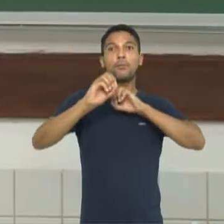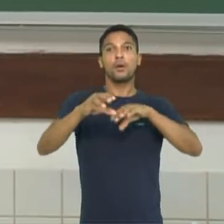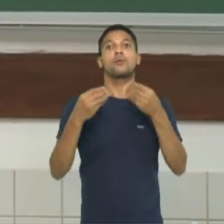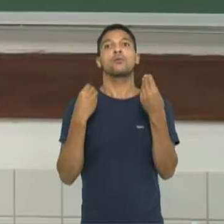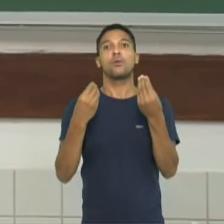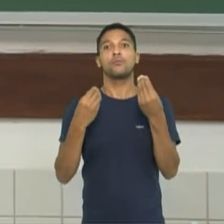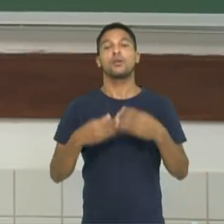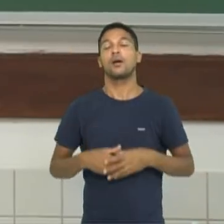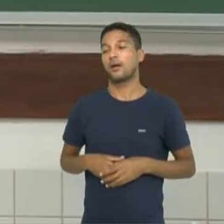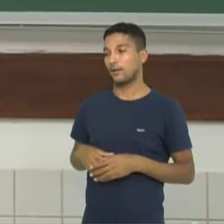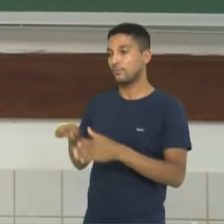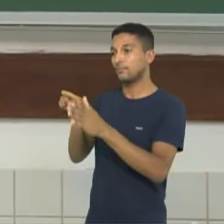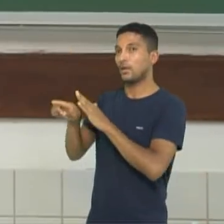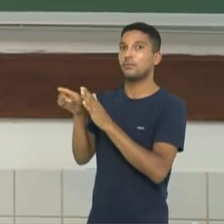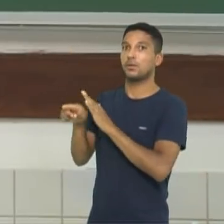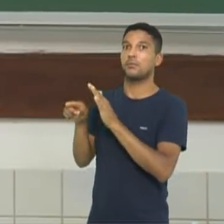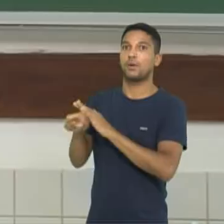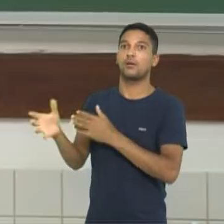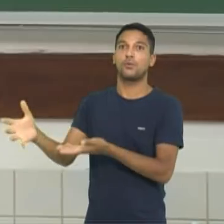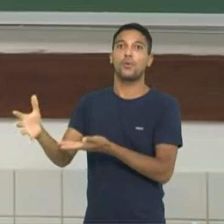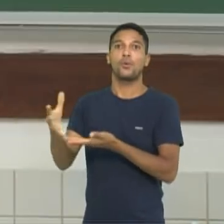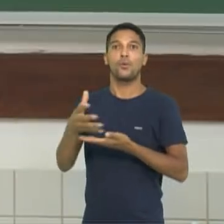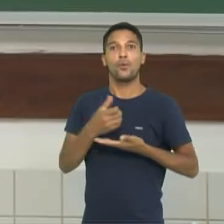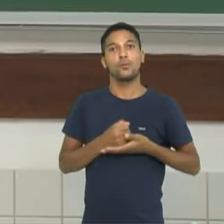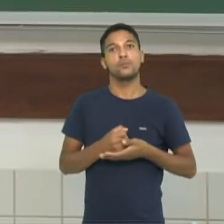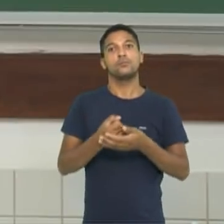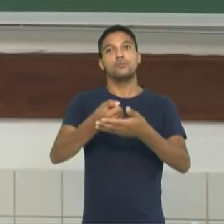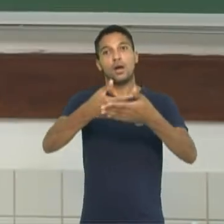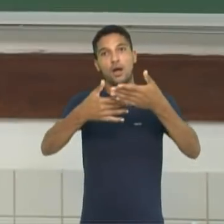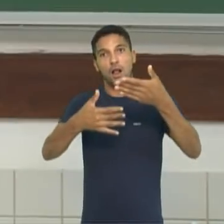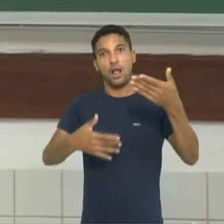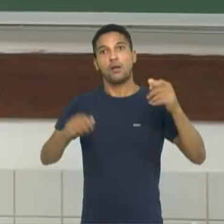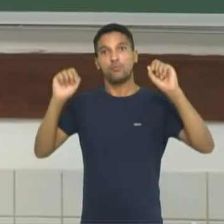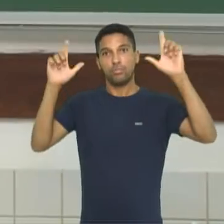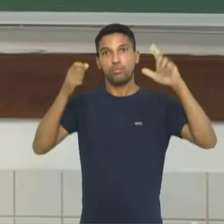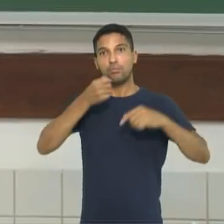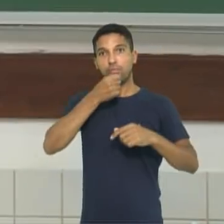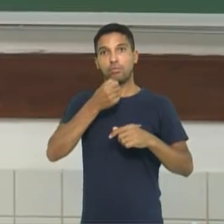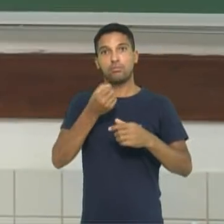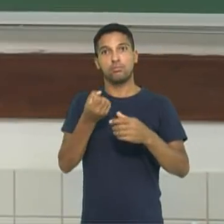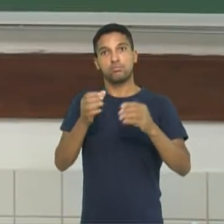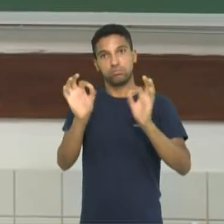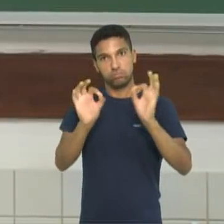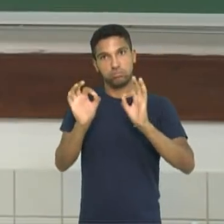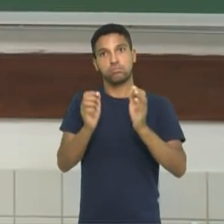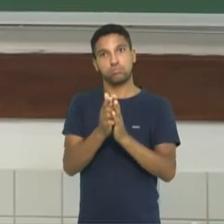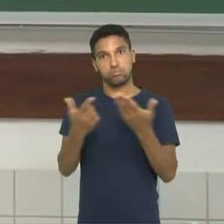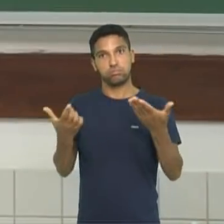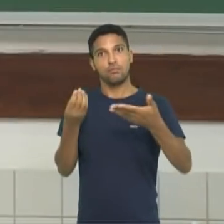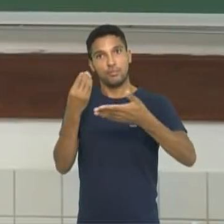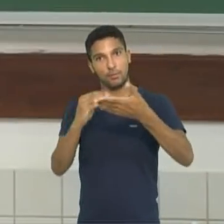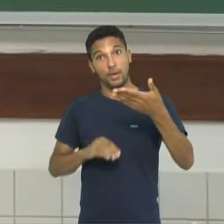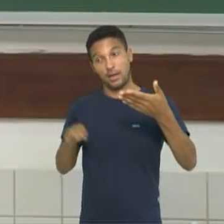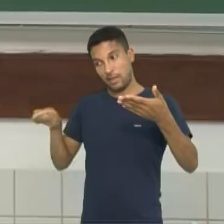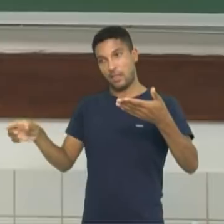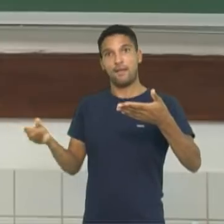e aí lembrem-se de que a citação direta ela requer o uso das aspas, né? Então quando eu vou reproduzir a fala